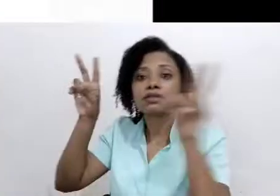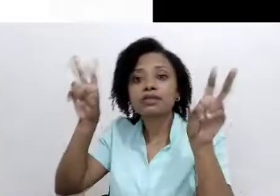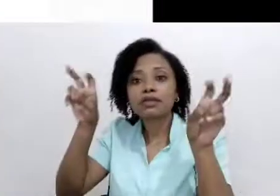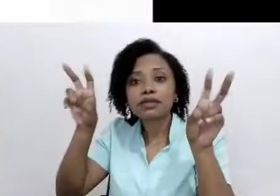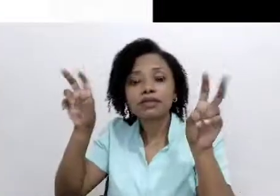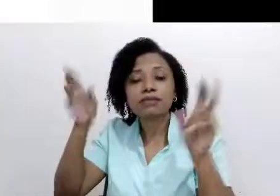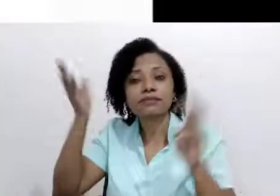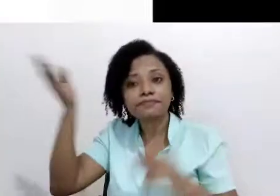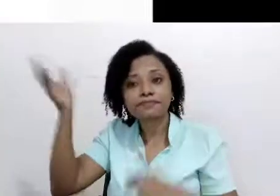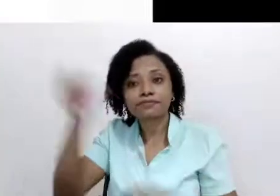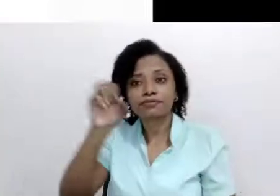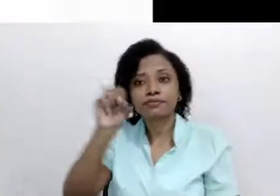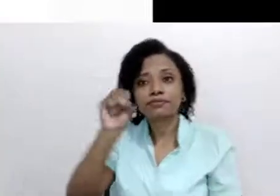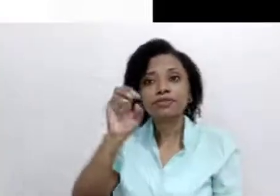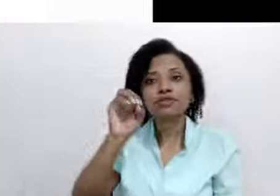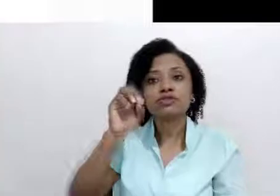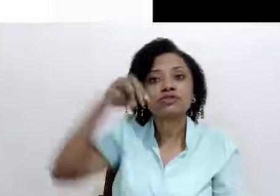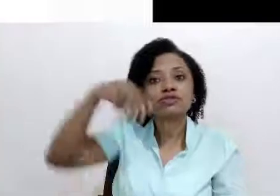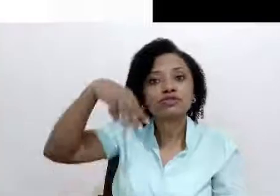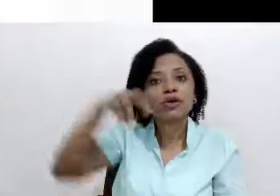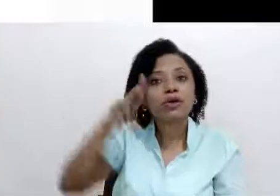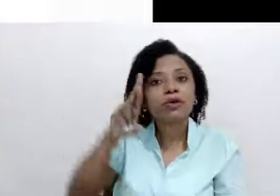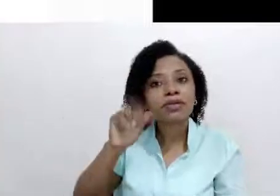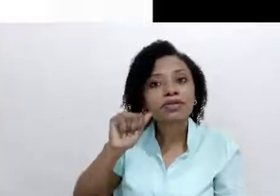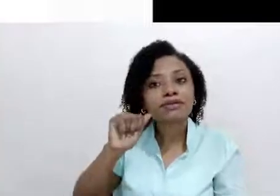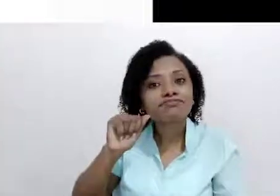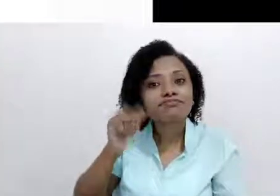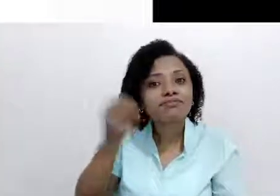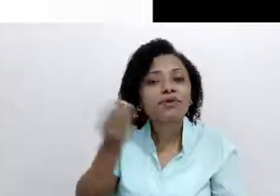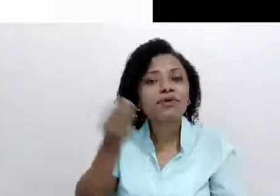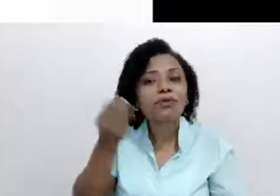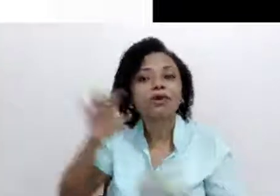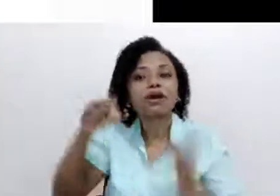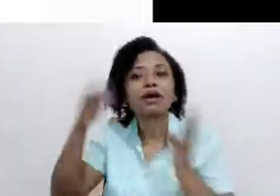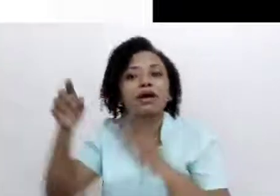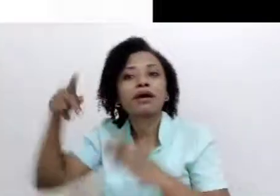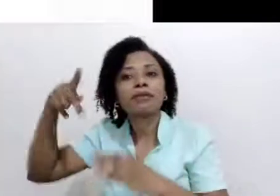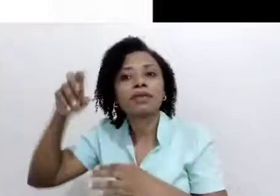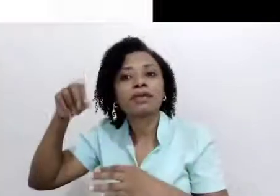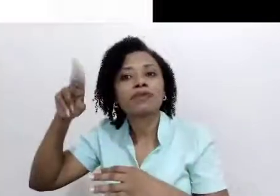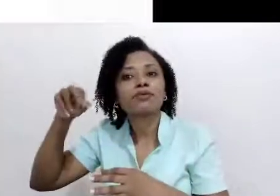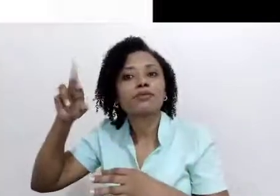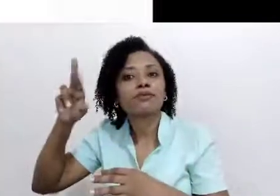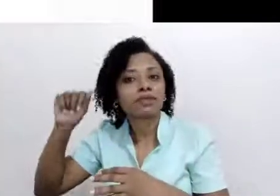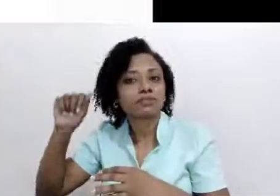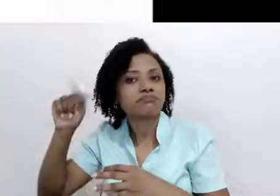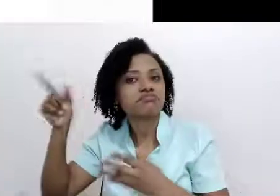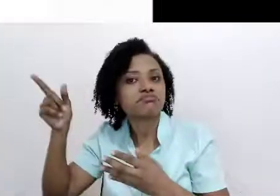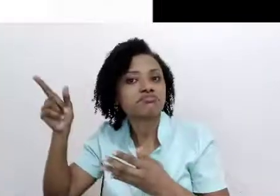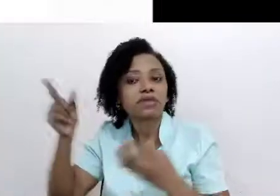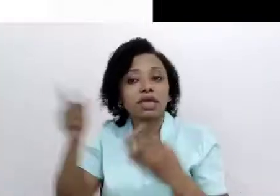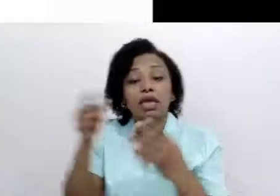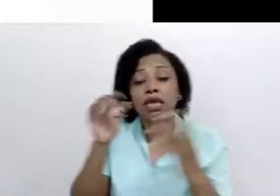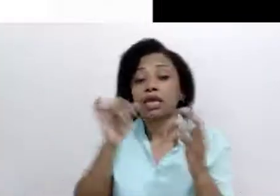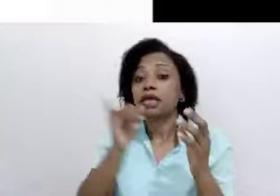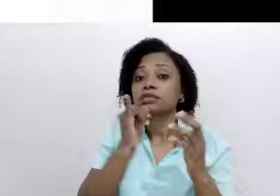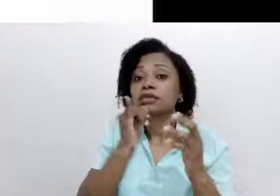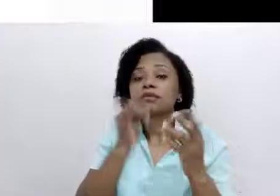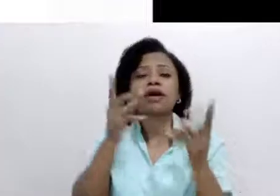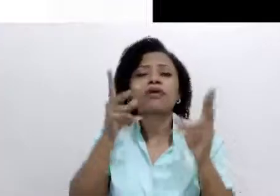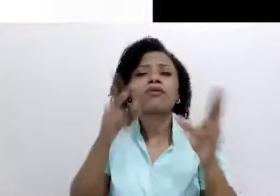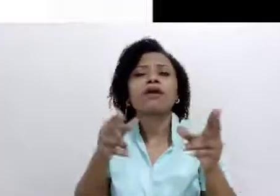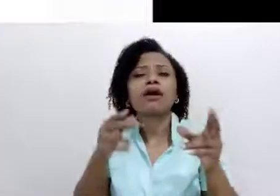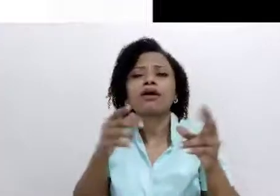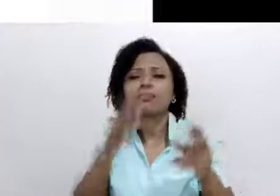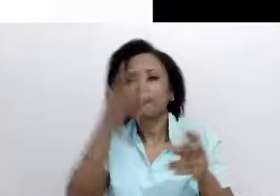as definições de sombra e penumbra e um pouco sobre eclipses, certo? Sombra, basicamente, é